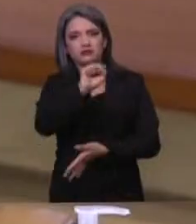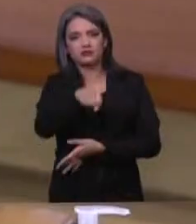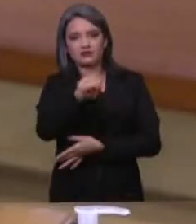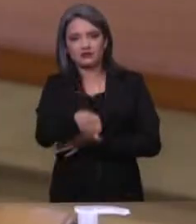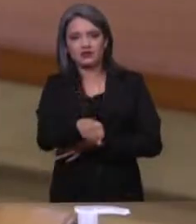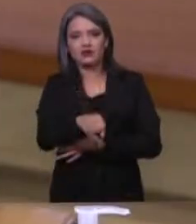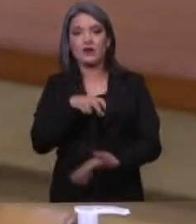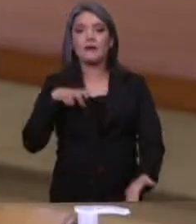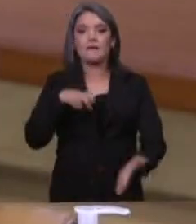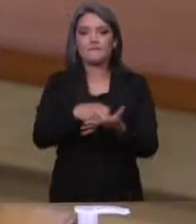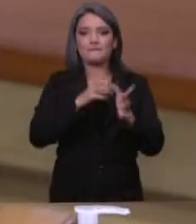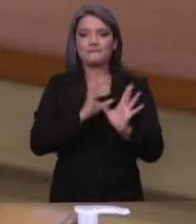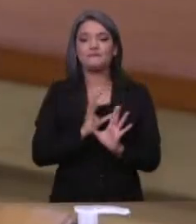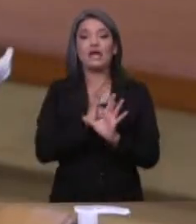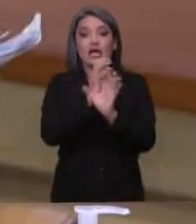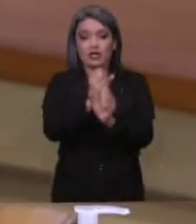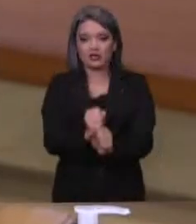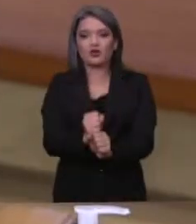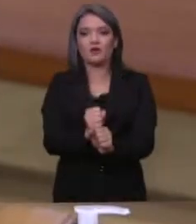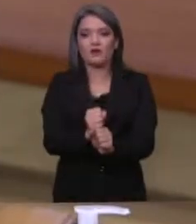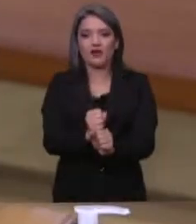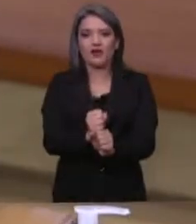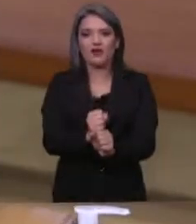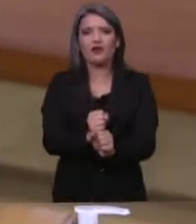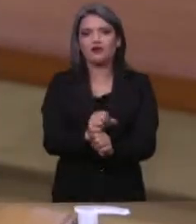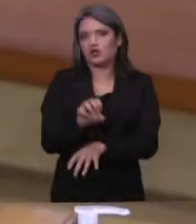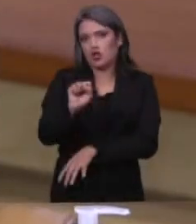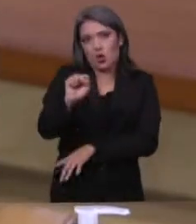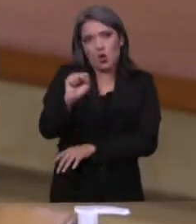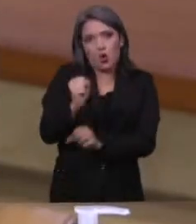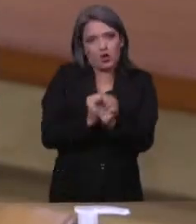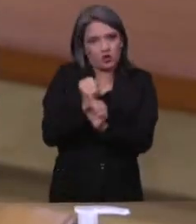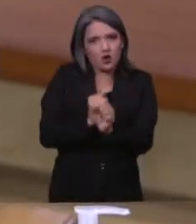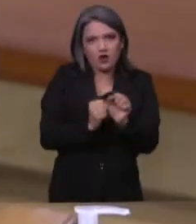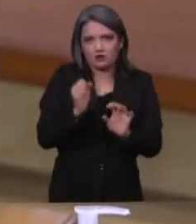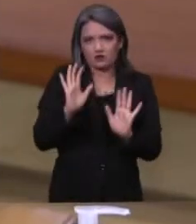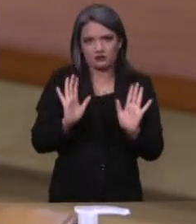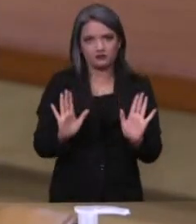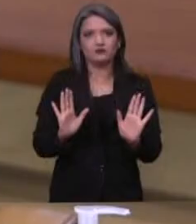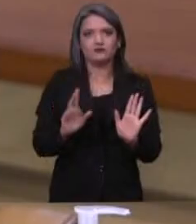Uma pena somada, já antecipando aqui, que vai chegar a 8 anos.